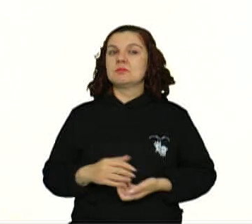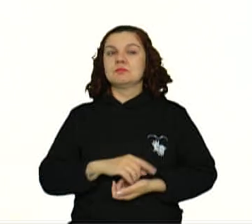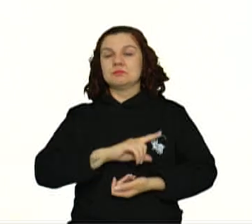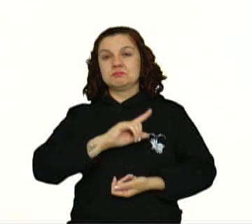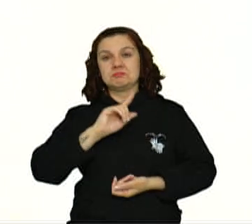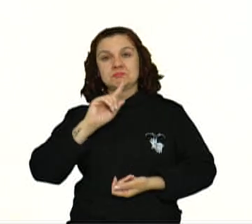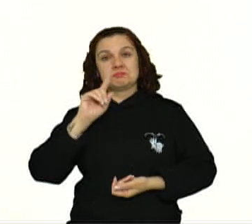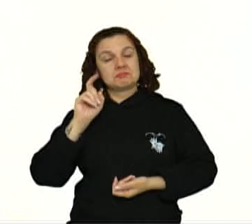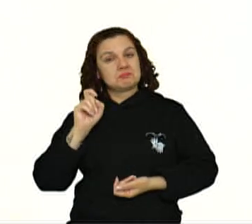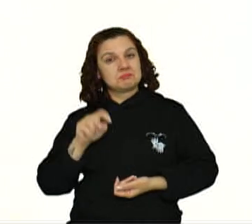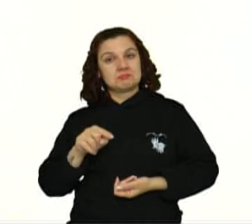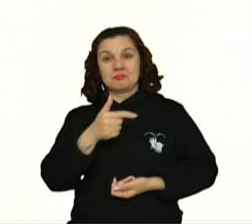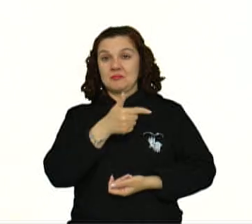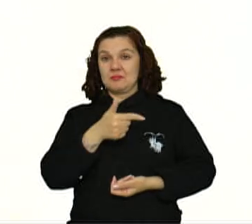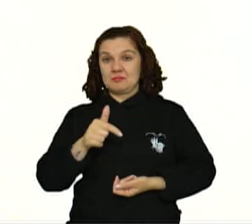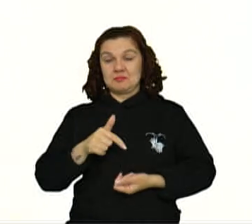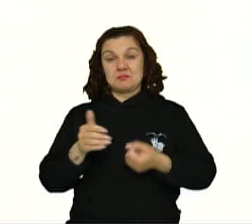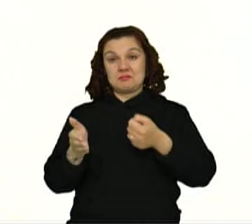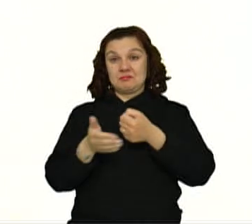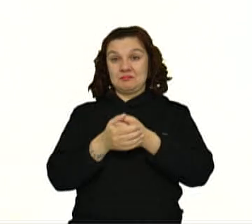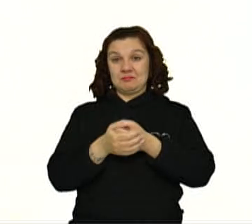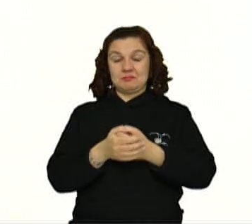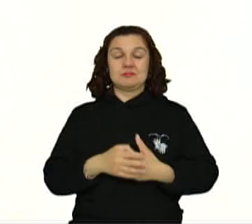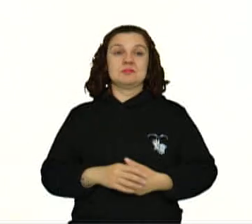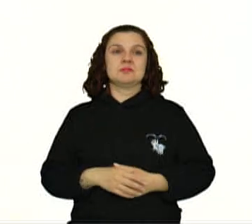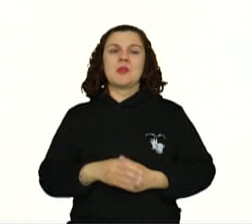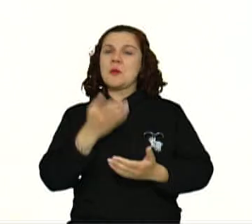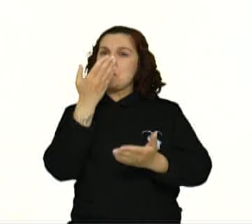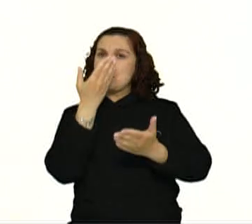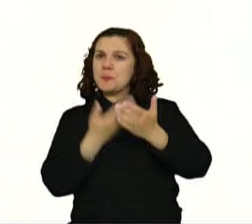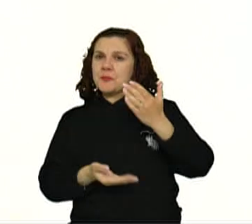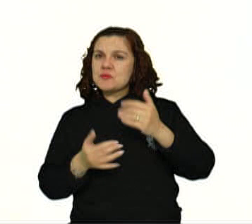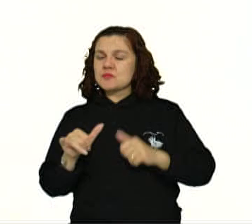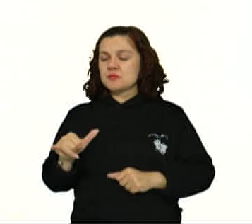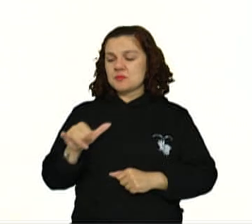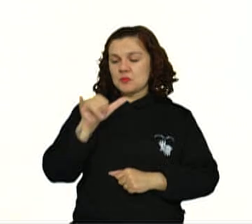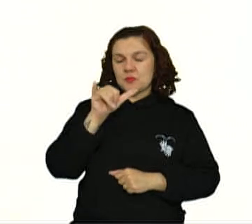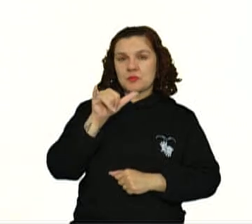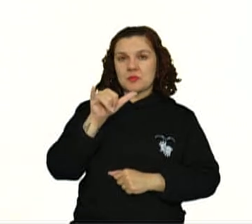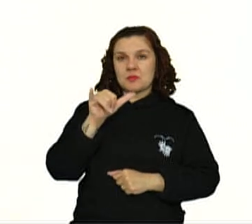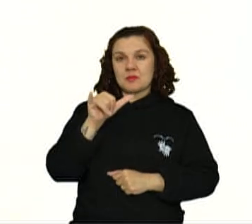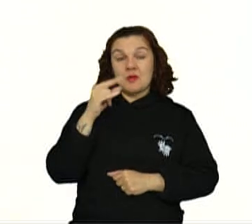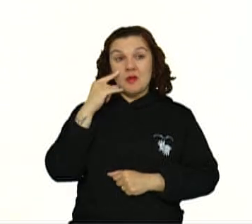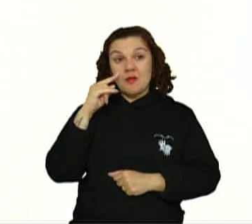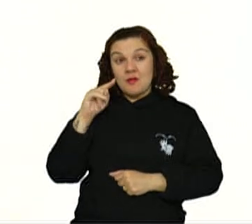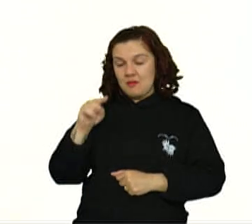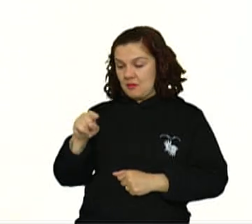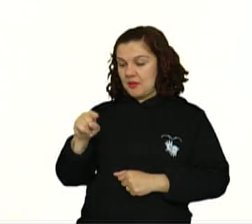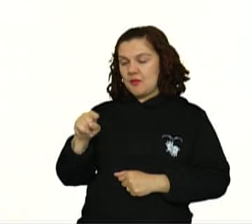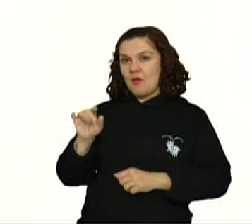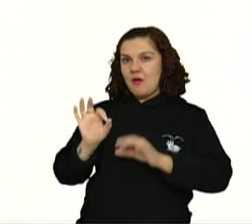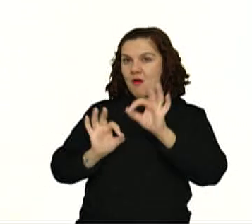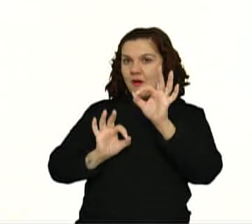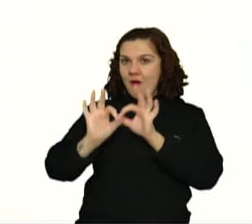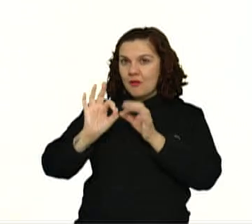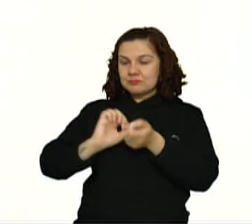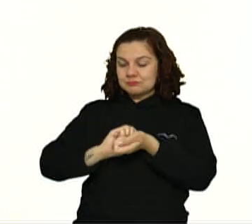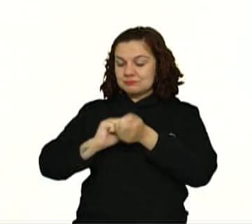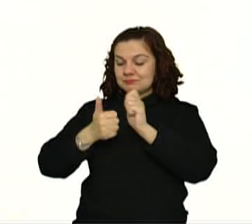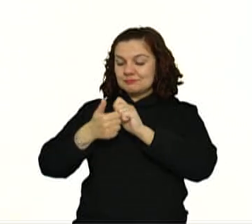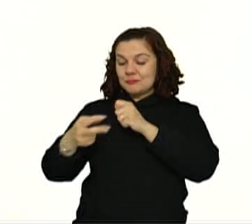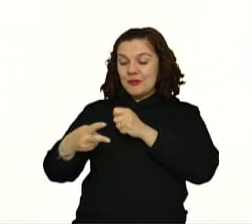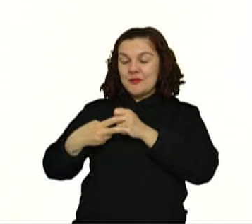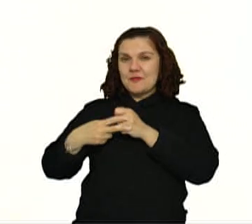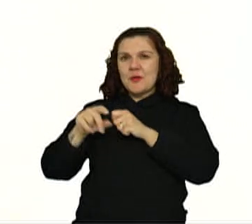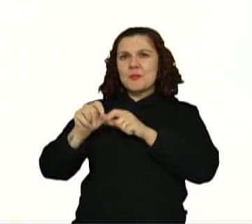ali, sujeito indeterminado. Perdi o voo. Veja que a desinência verbal está mostrando para mim